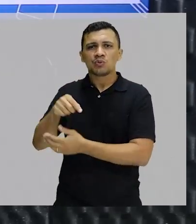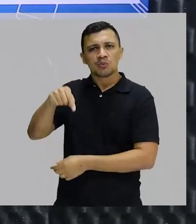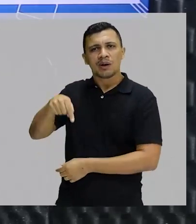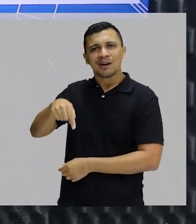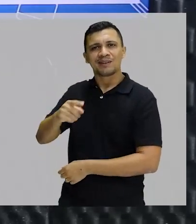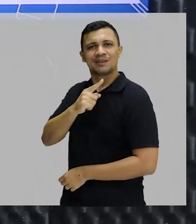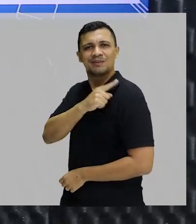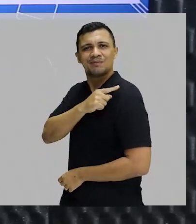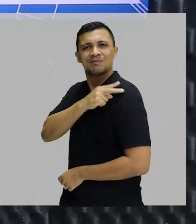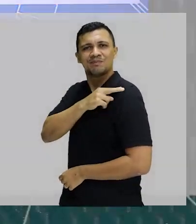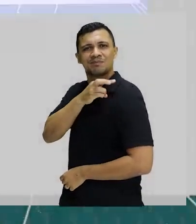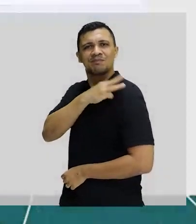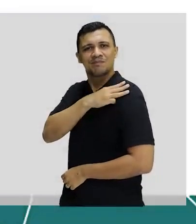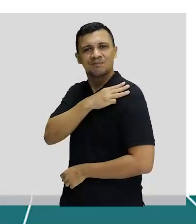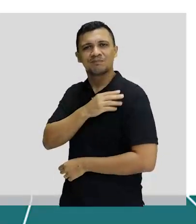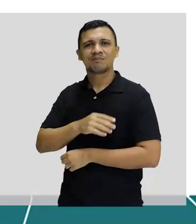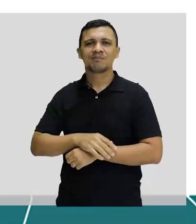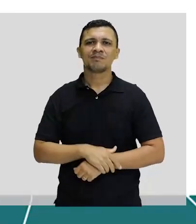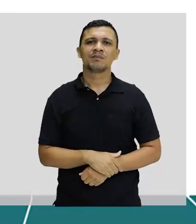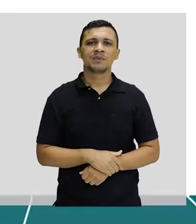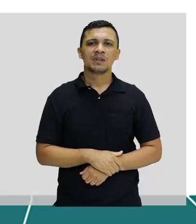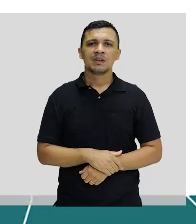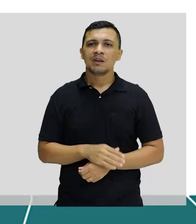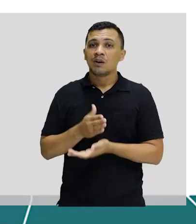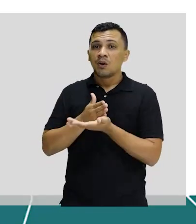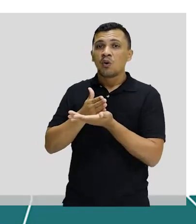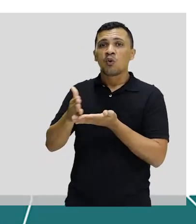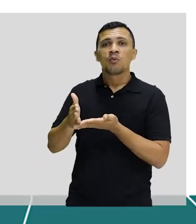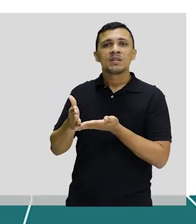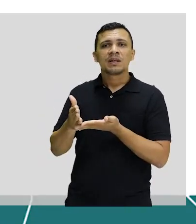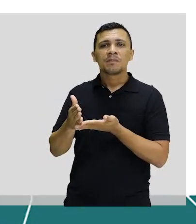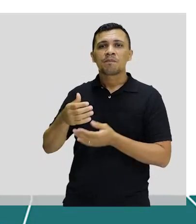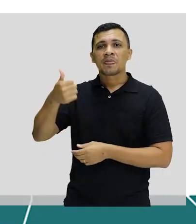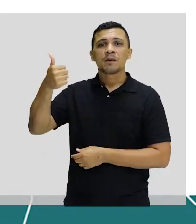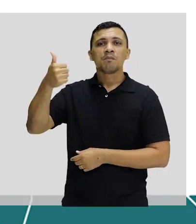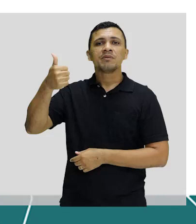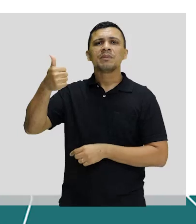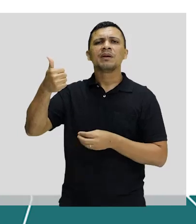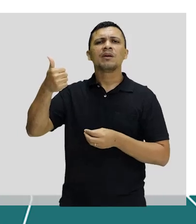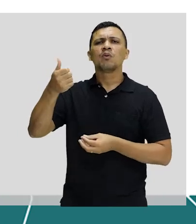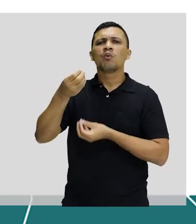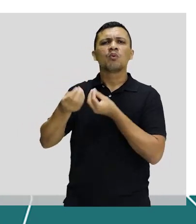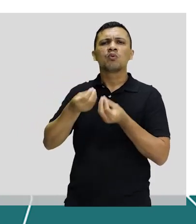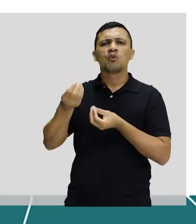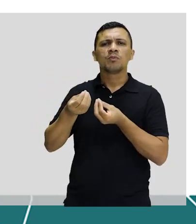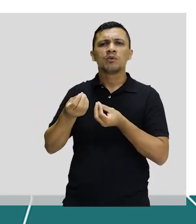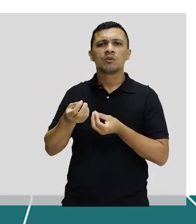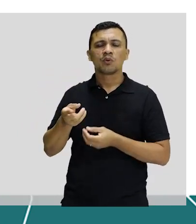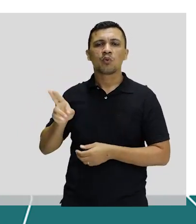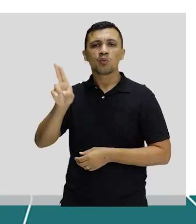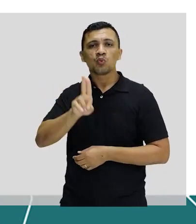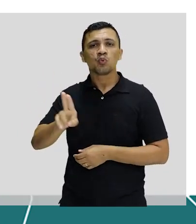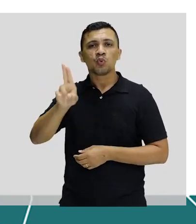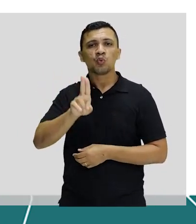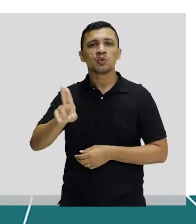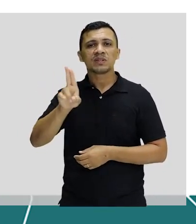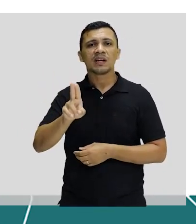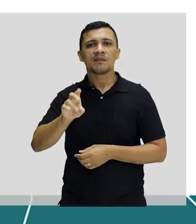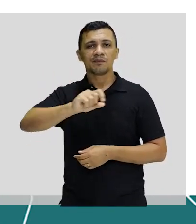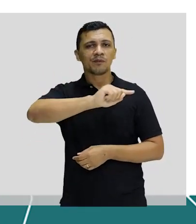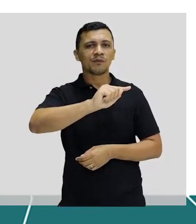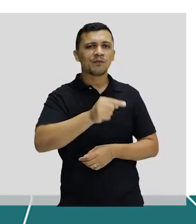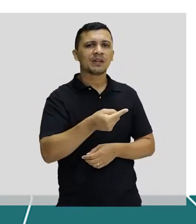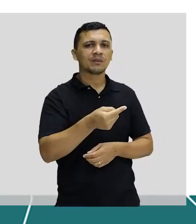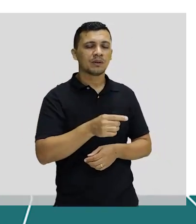ensino médio. Então, vamos começar com o primeiro passo, quando usar a vírgula, né? Primeiro,